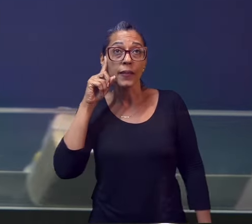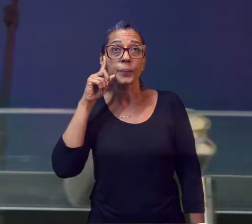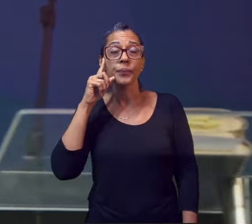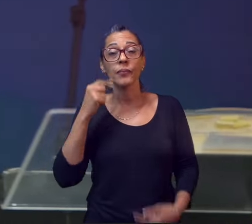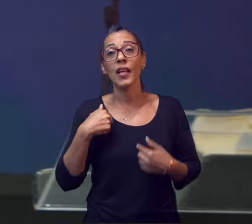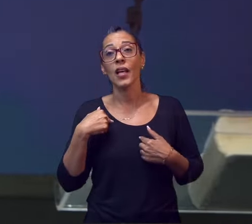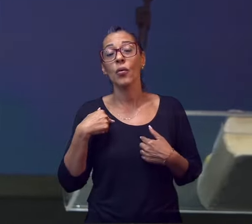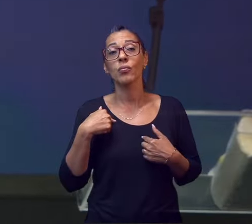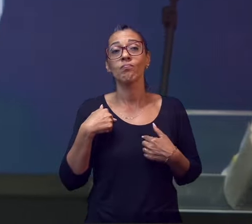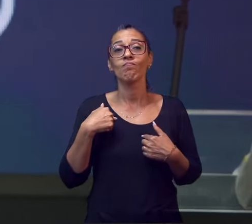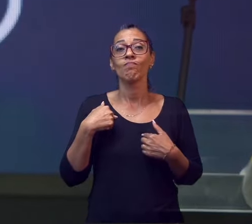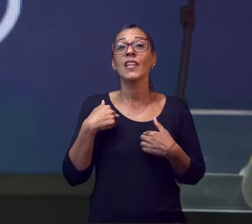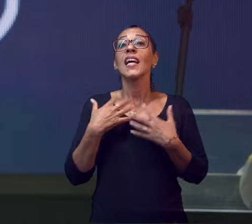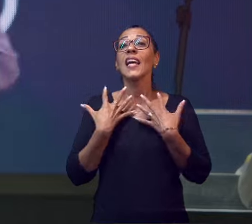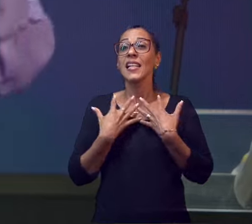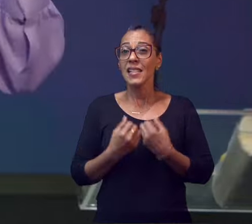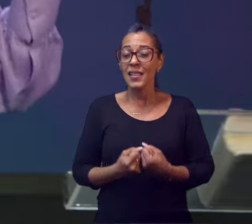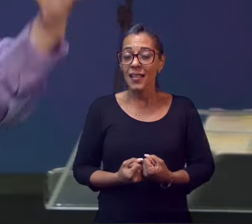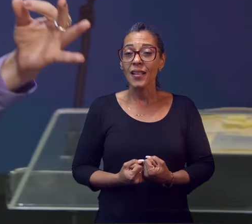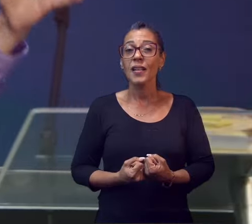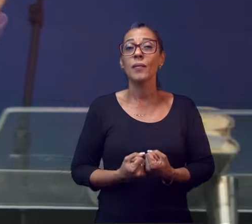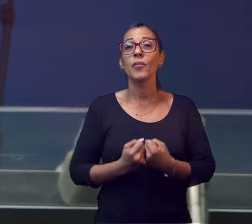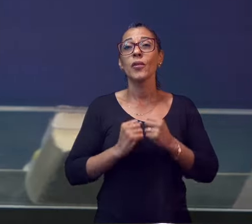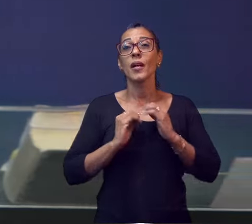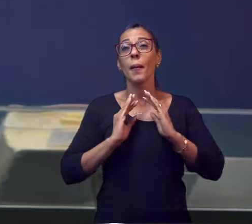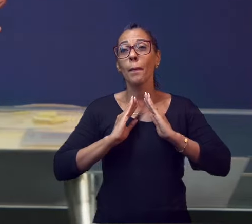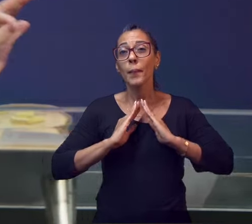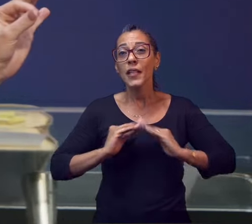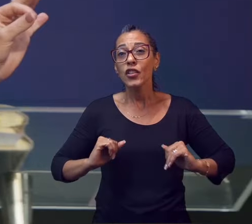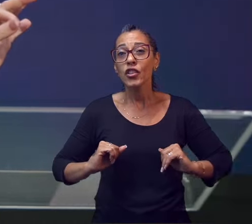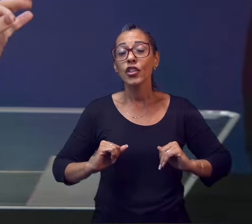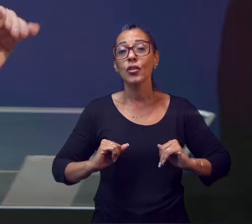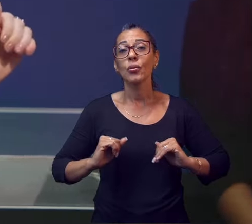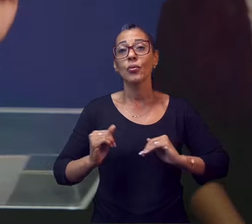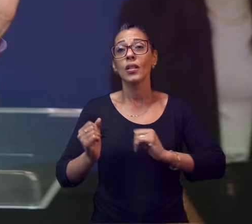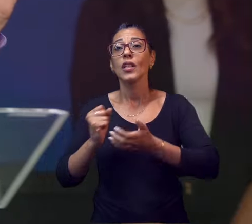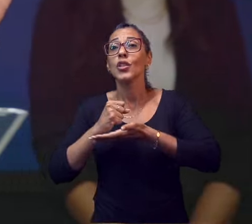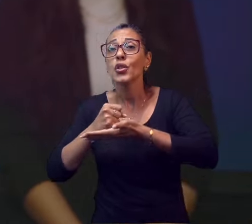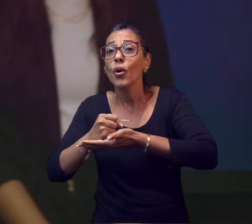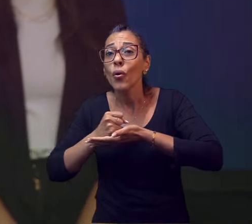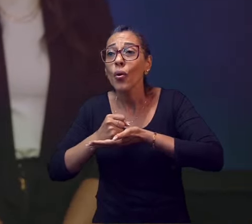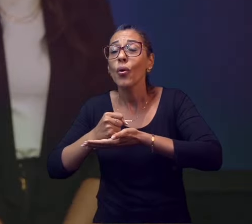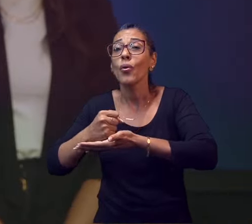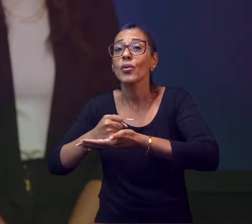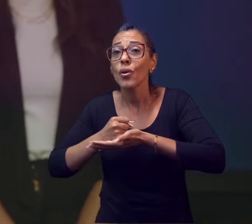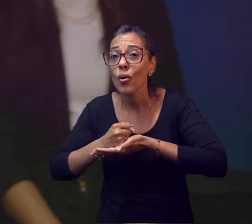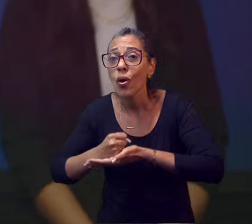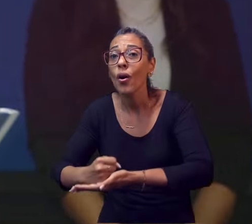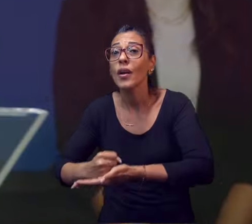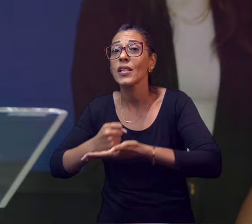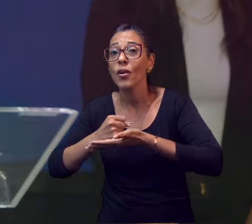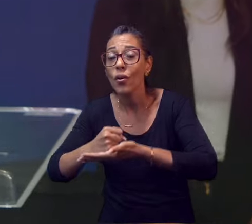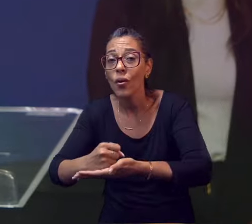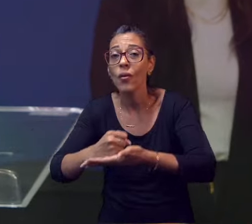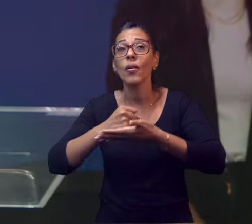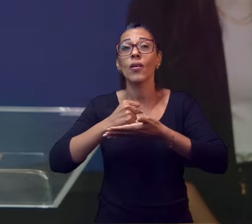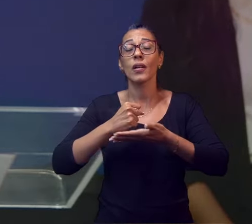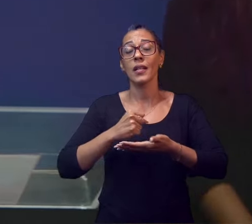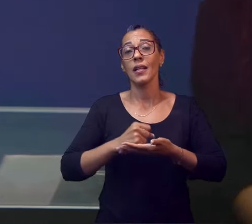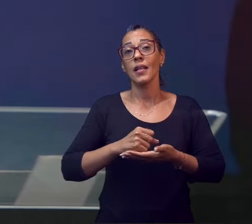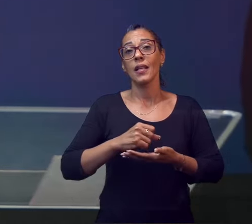pedidos de Socorro de crianças e adolescentes semana passada uma adolescente